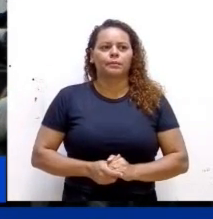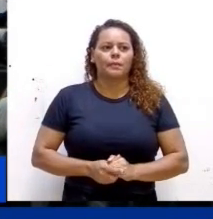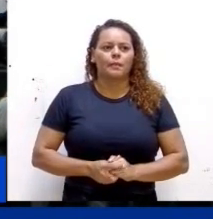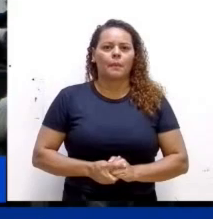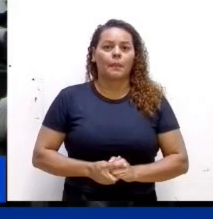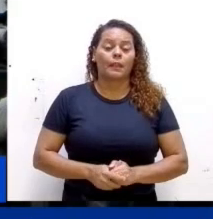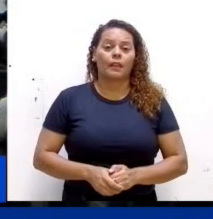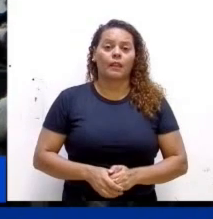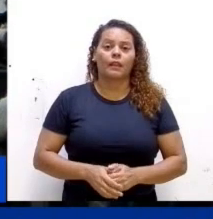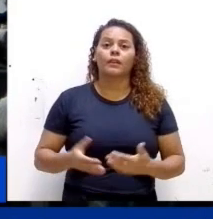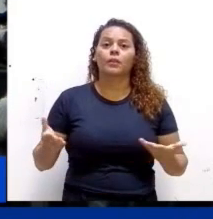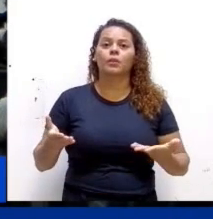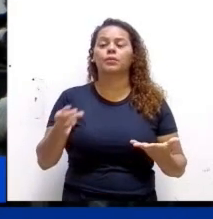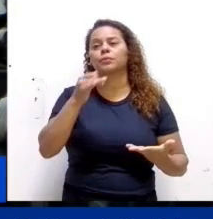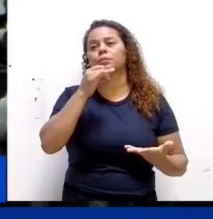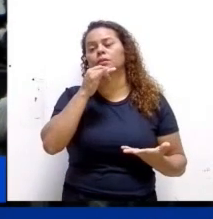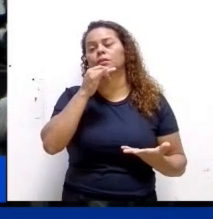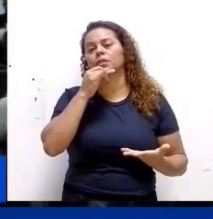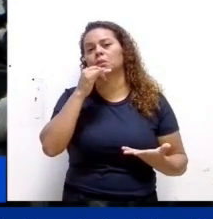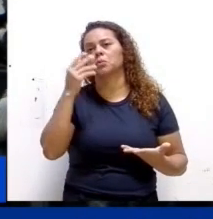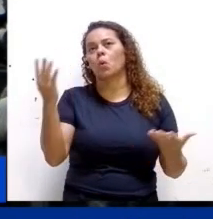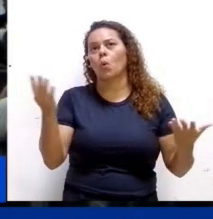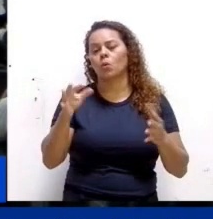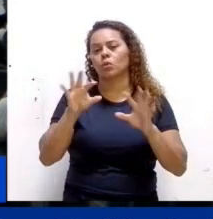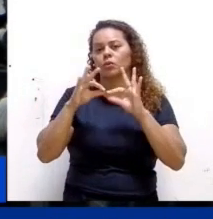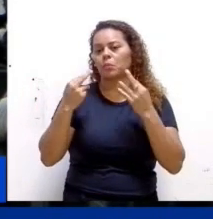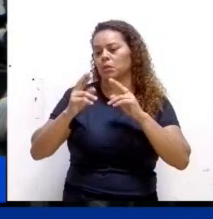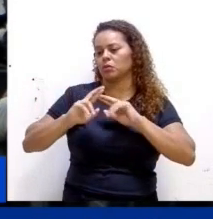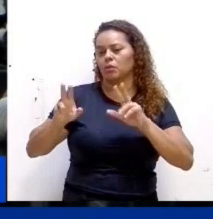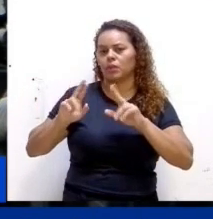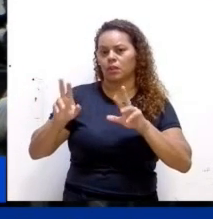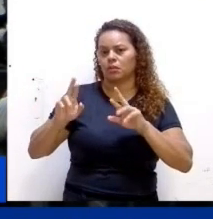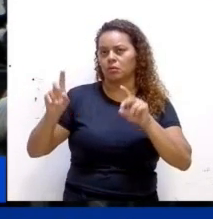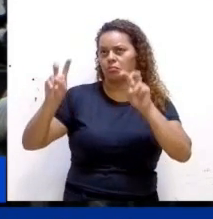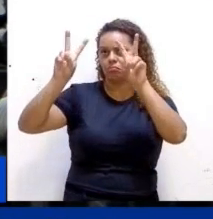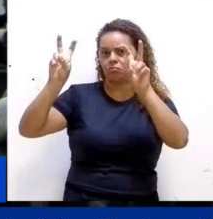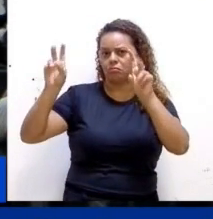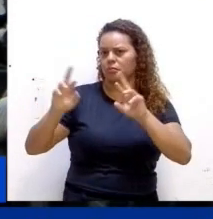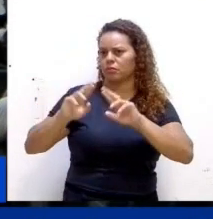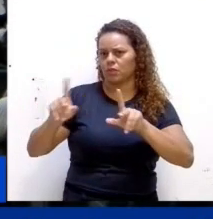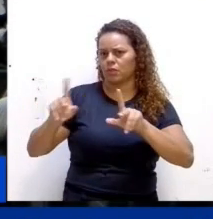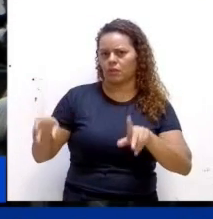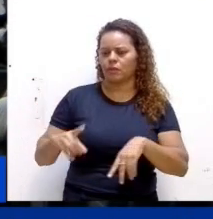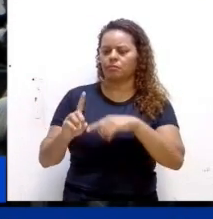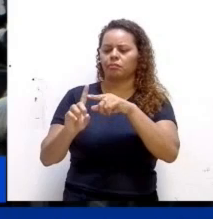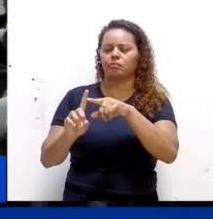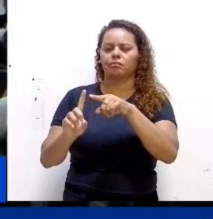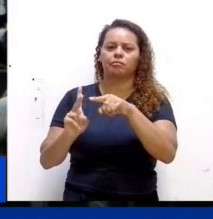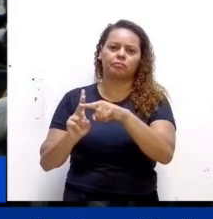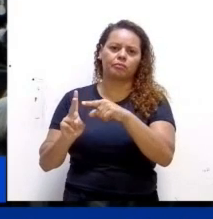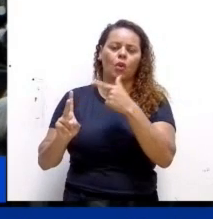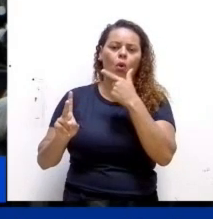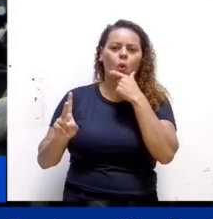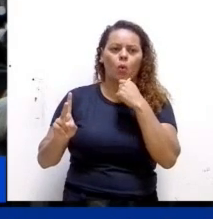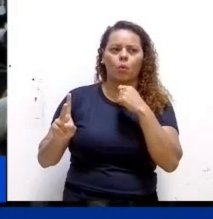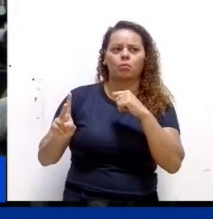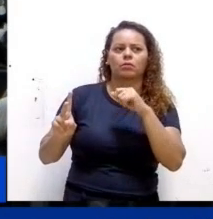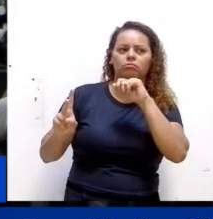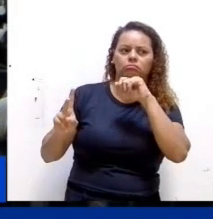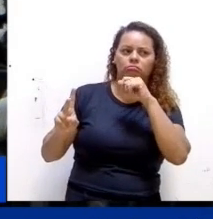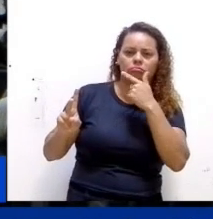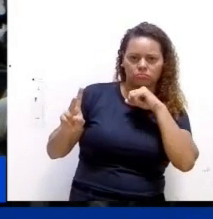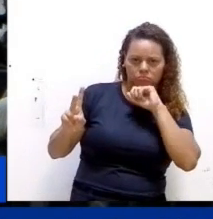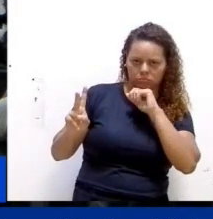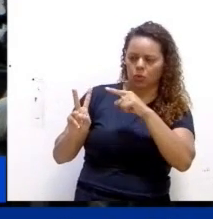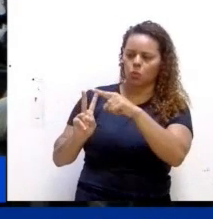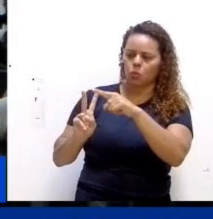constituídas por homem e mulher, mulher, mulher, homem, homem, e os filhos, a família constituída